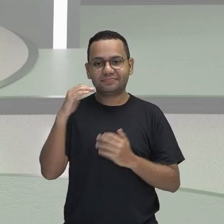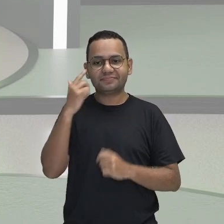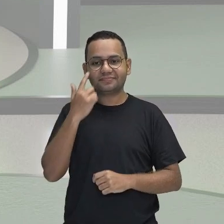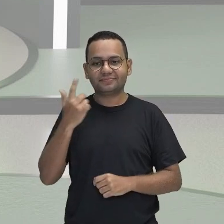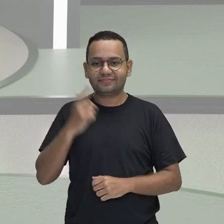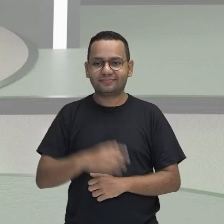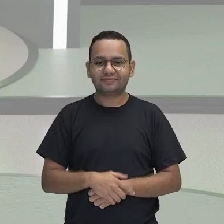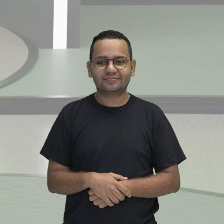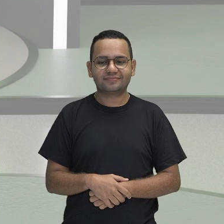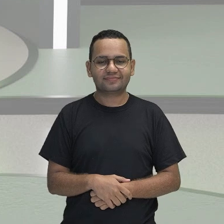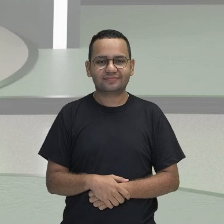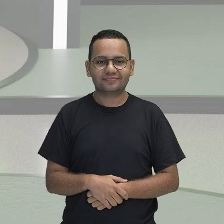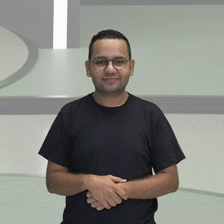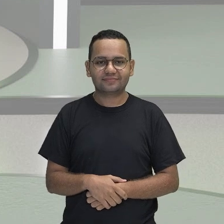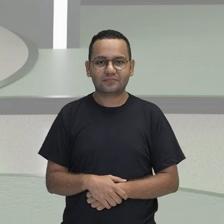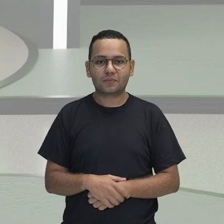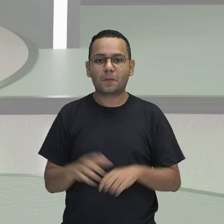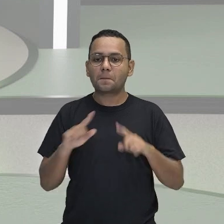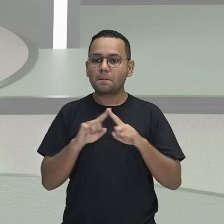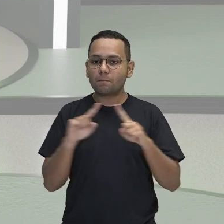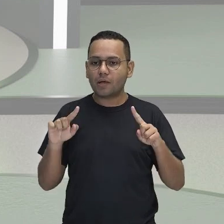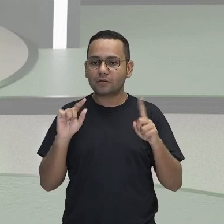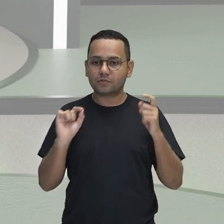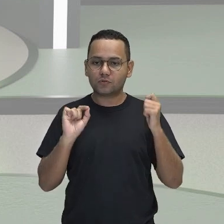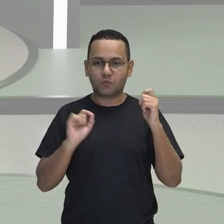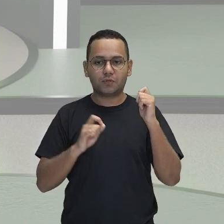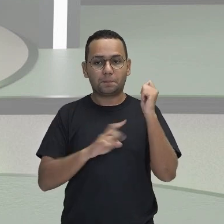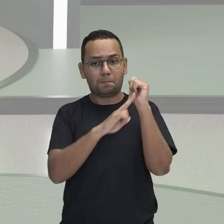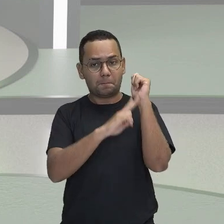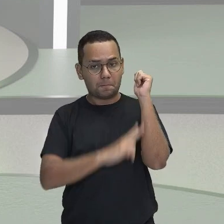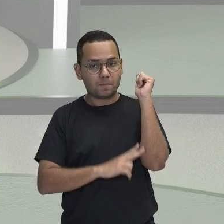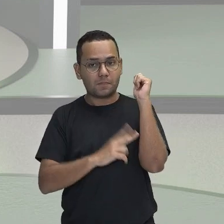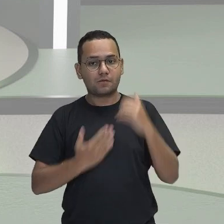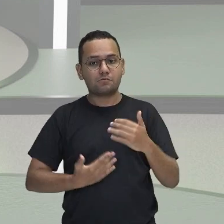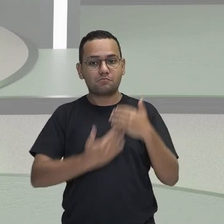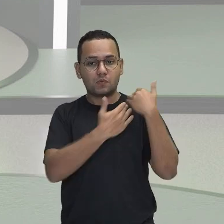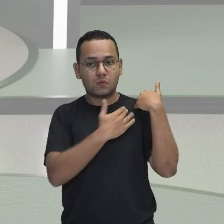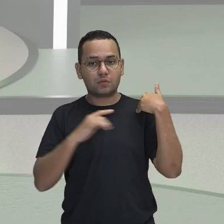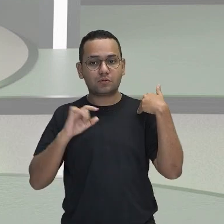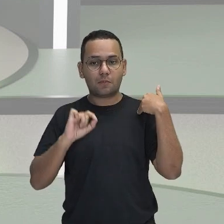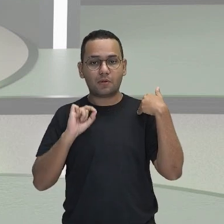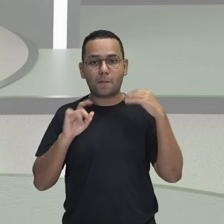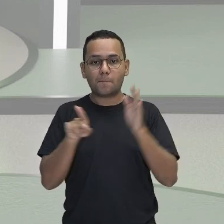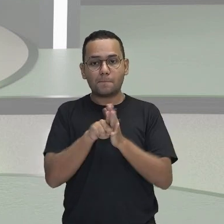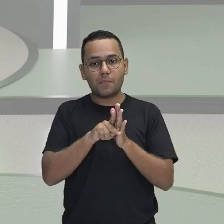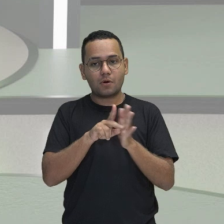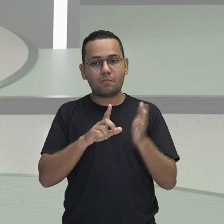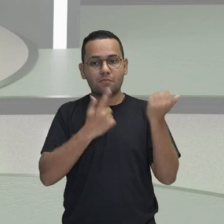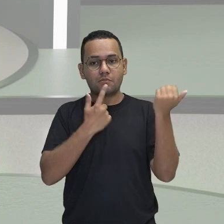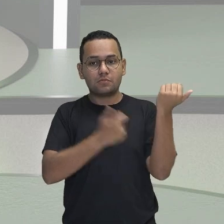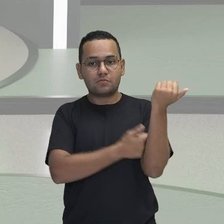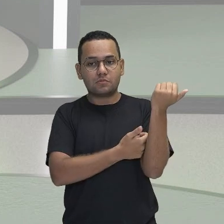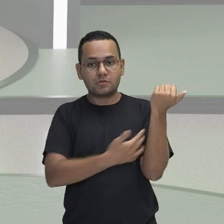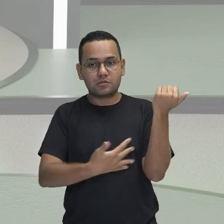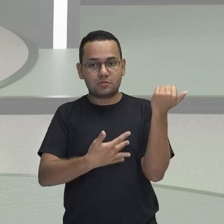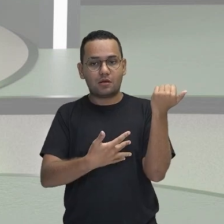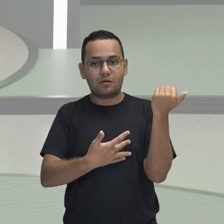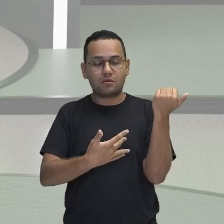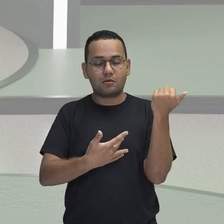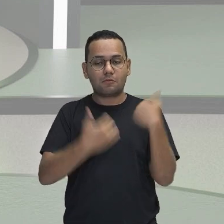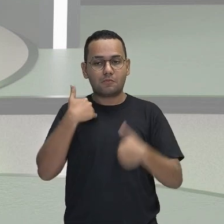podemos dizer que as veias são vasos responsáveis pelo sangue do corpo para o